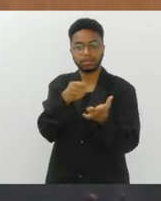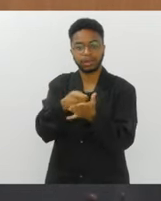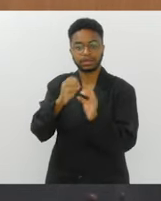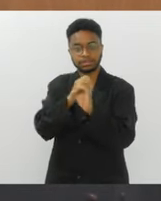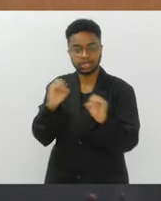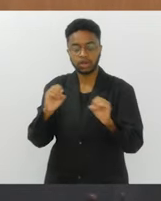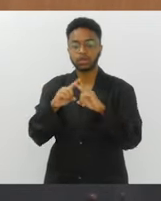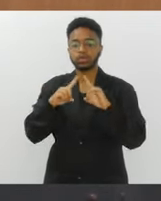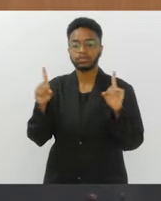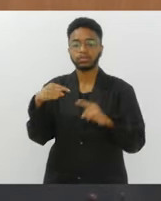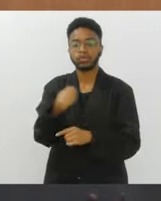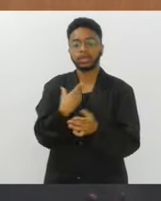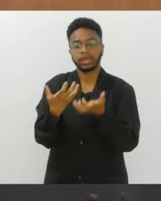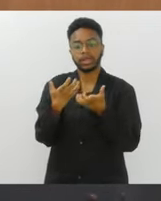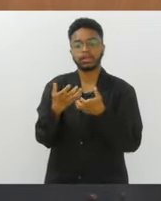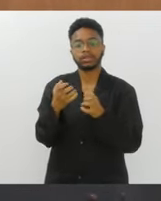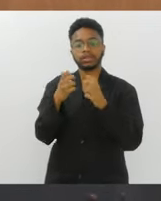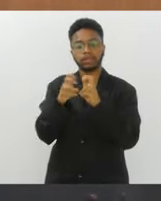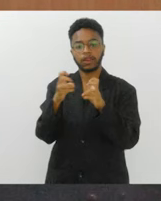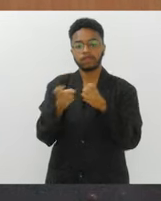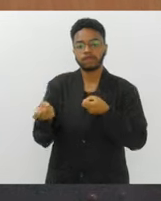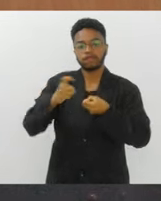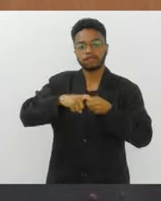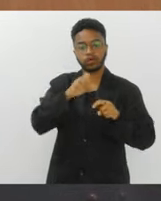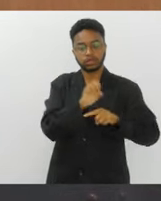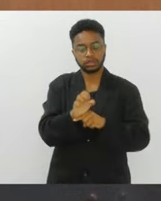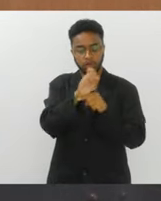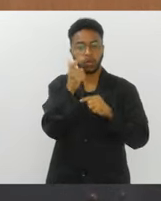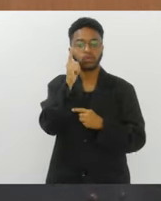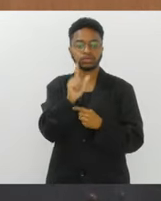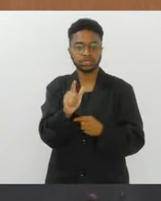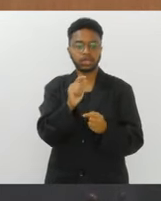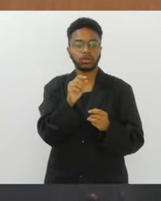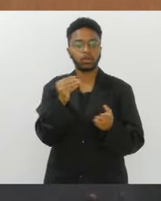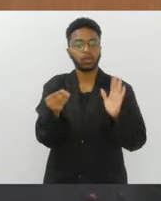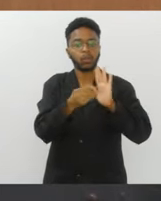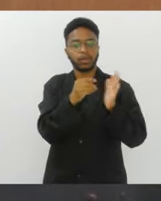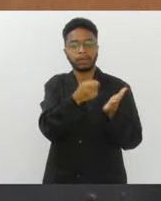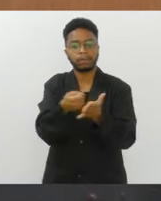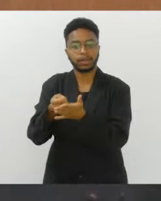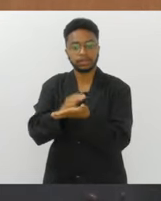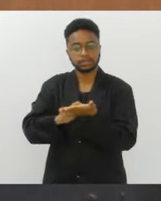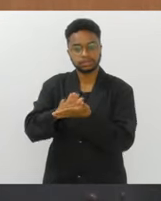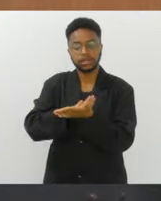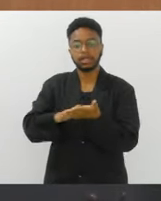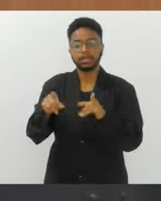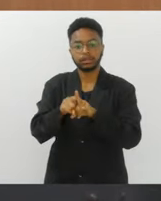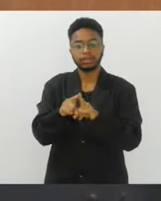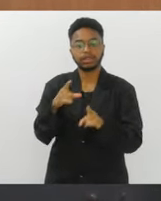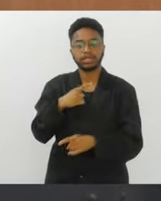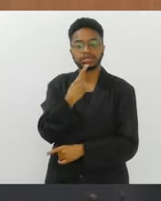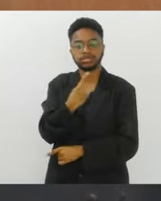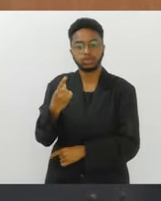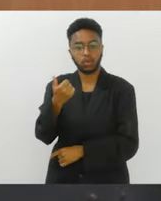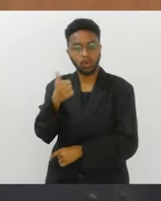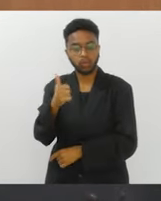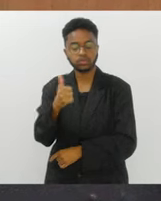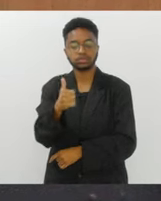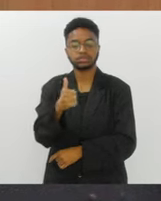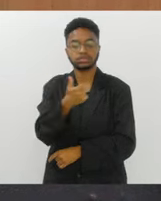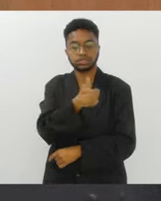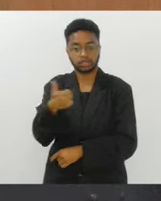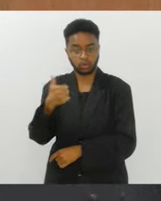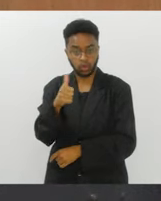seja estatizado, é possível implementar tarifa zero, tem 111 municípios do Brasil que implementaram e